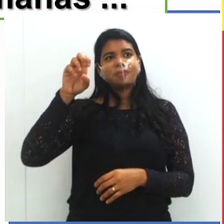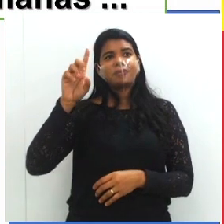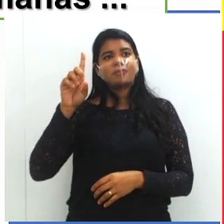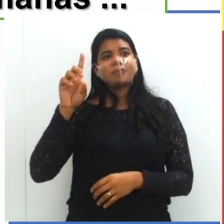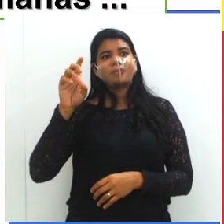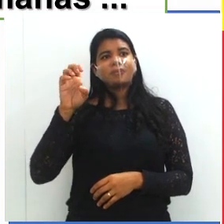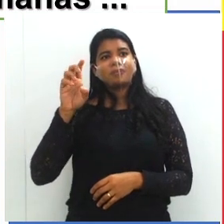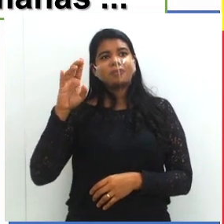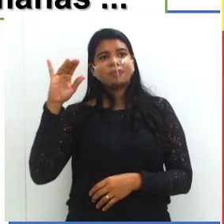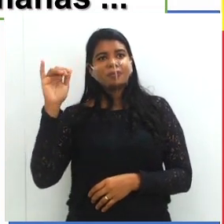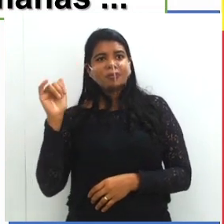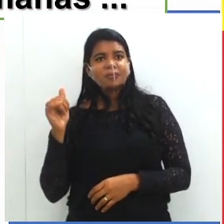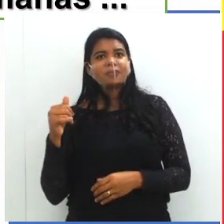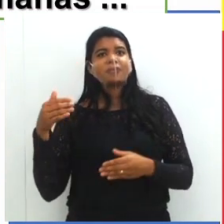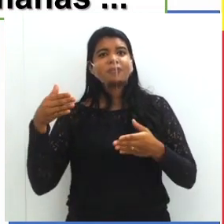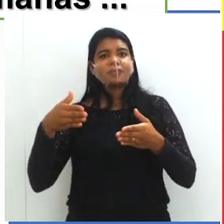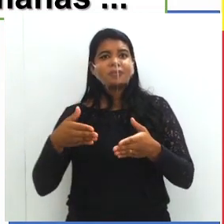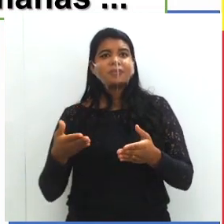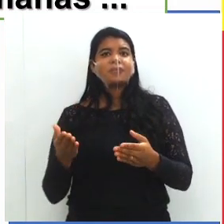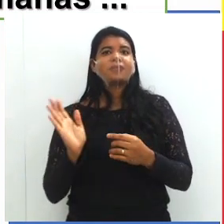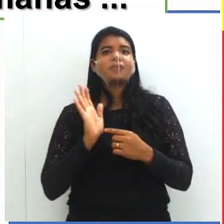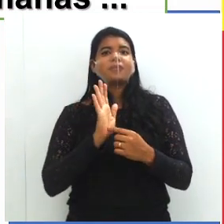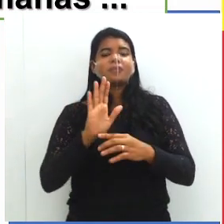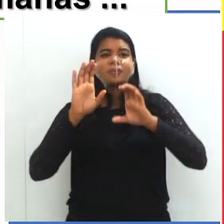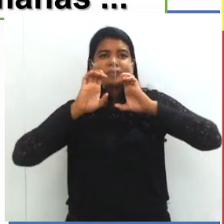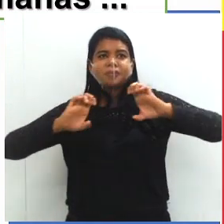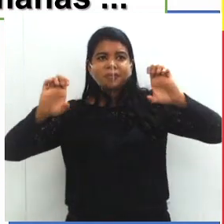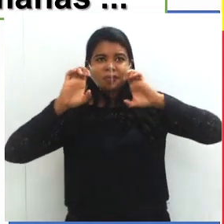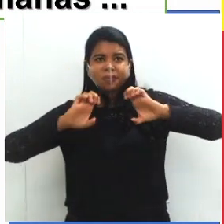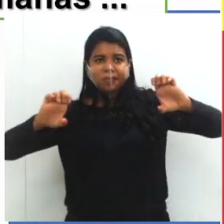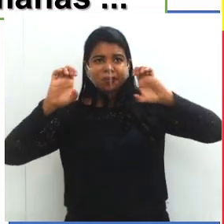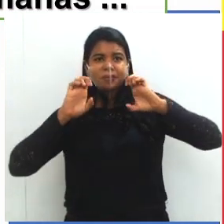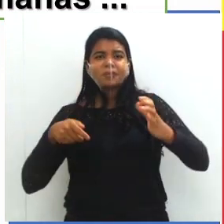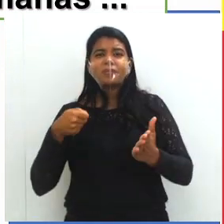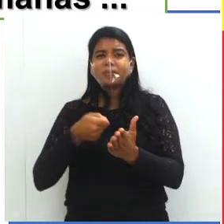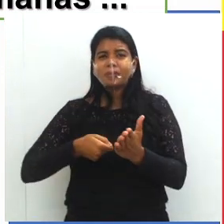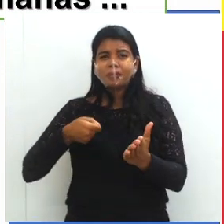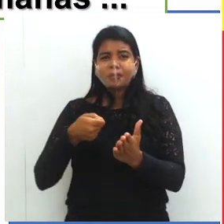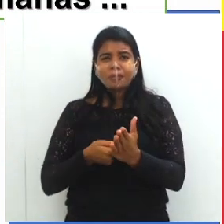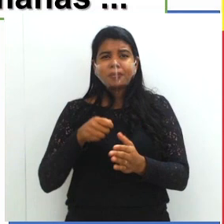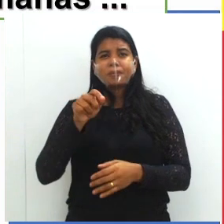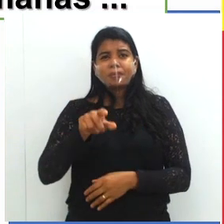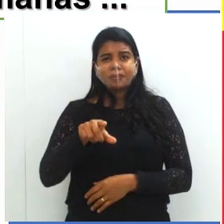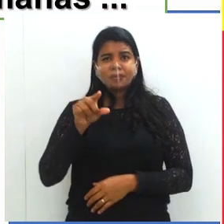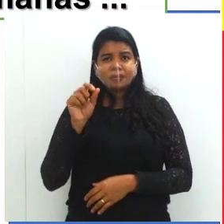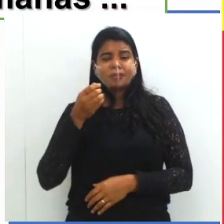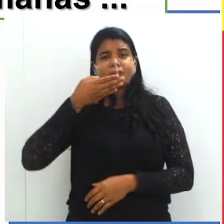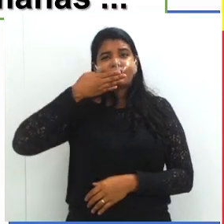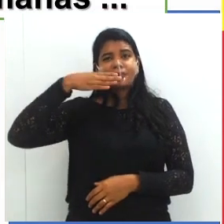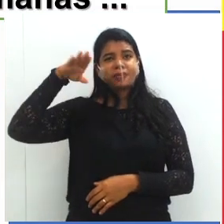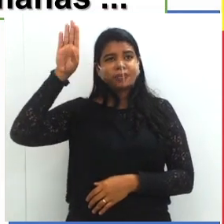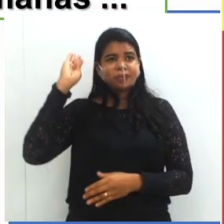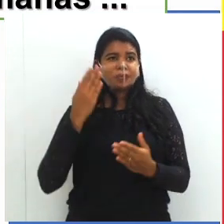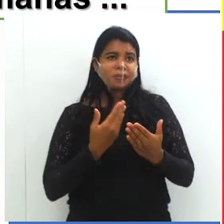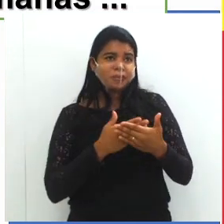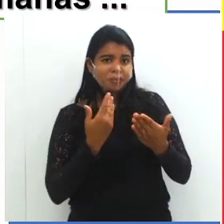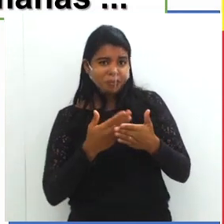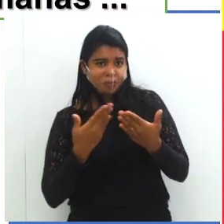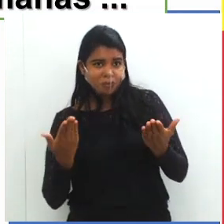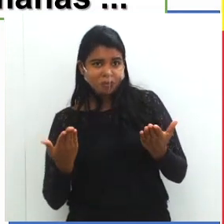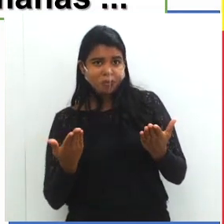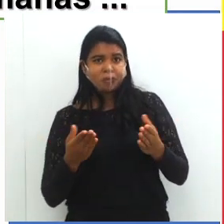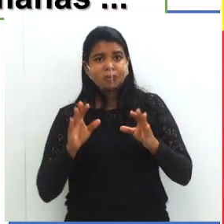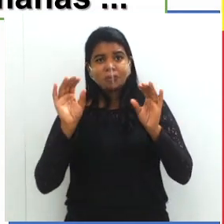Medellín, que parte da premissa de que o Evangelho exige a opção preferencial